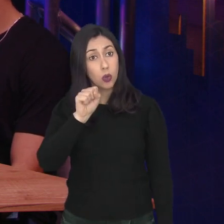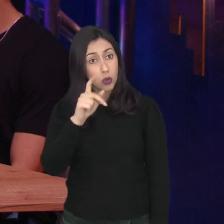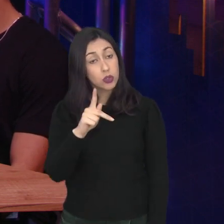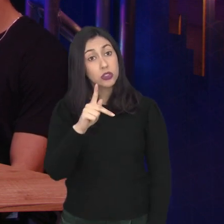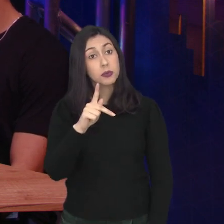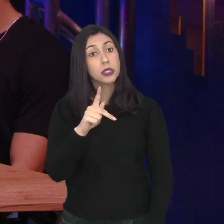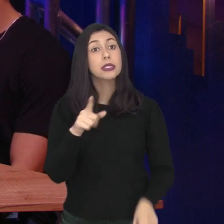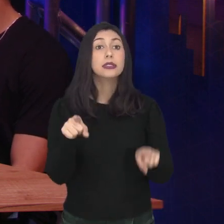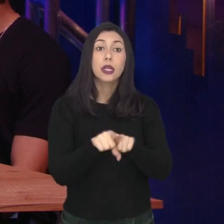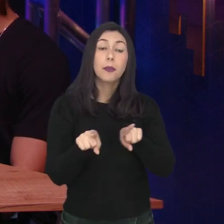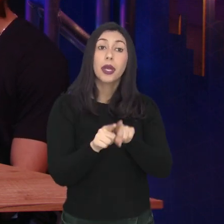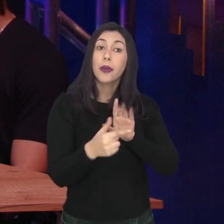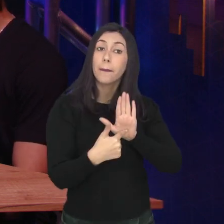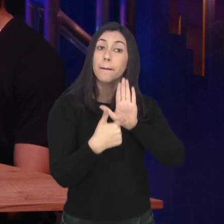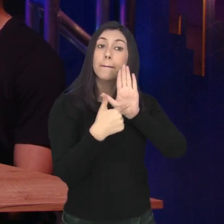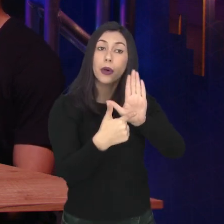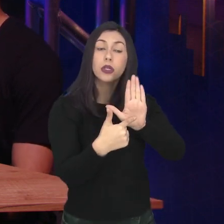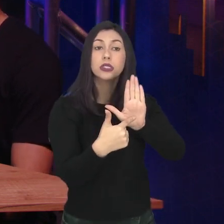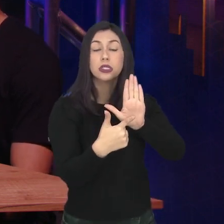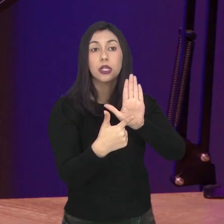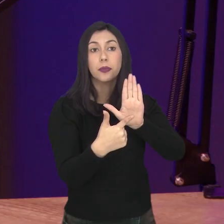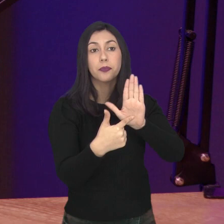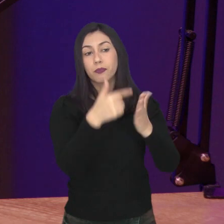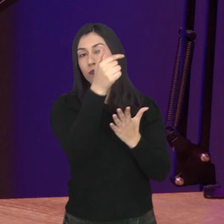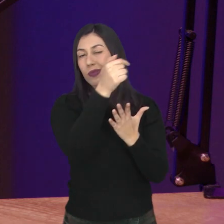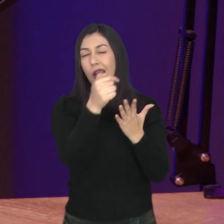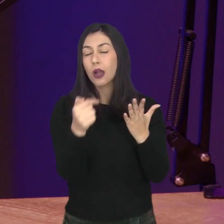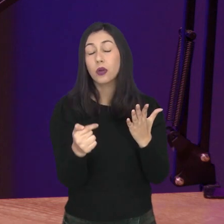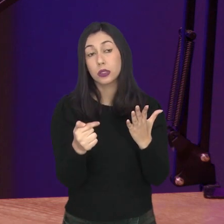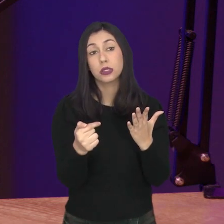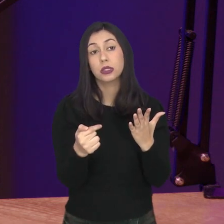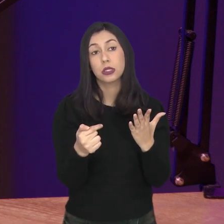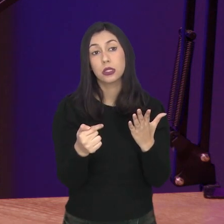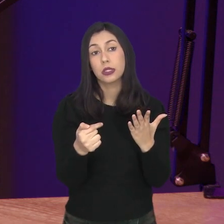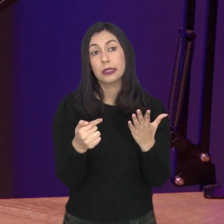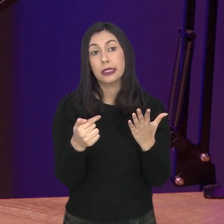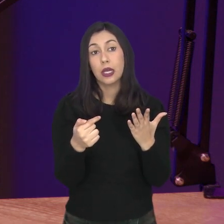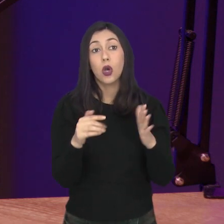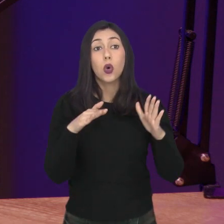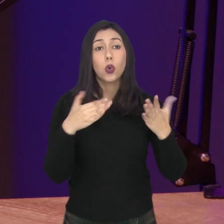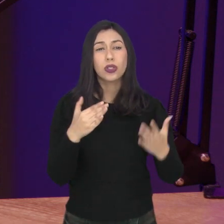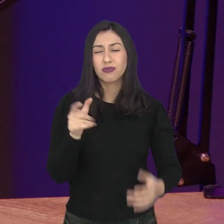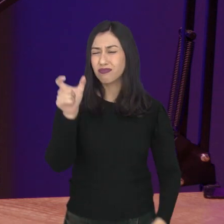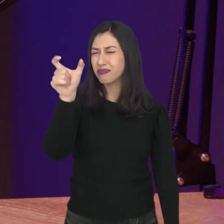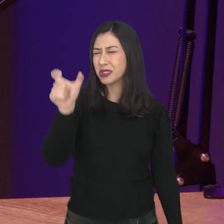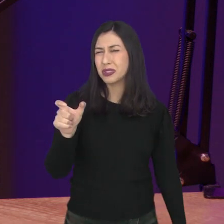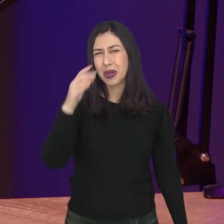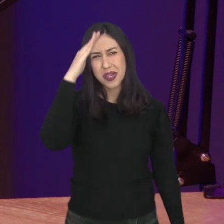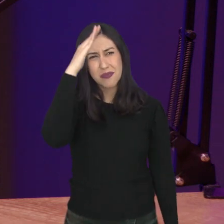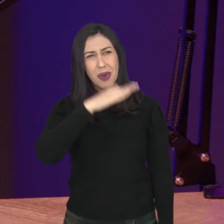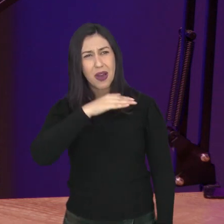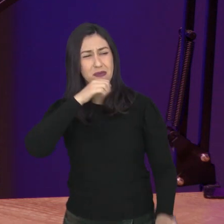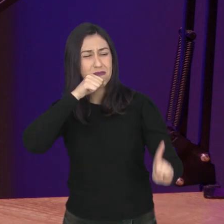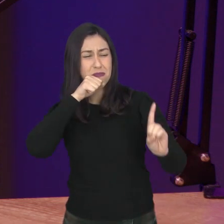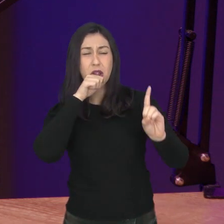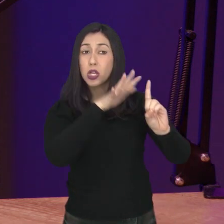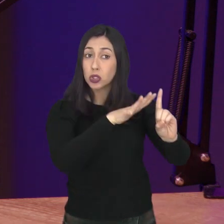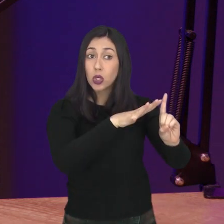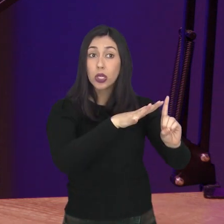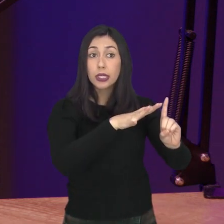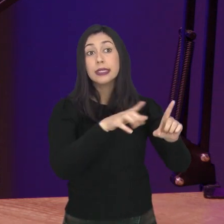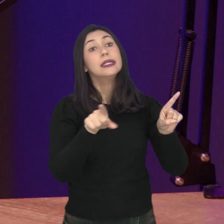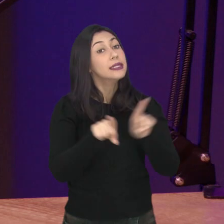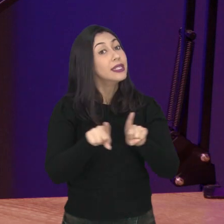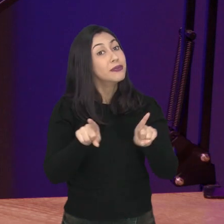citou no outro bloco, também traz um pouco disso que você falou, Samuel, que o agressor, ele quase sempre